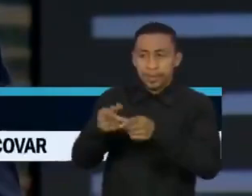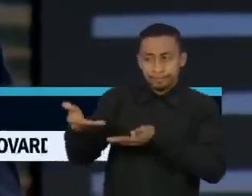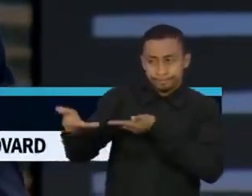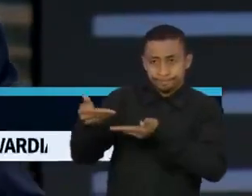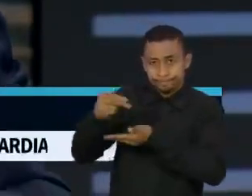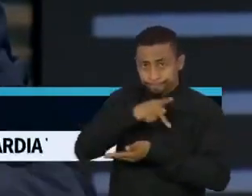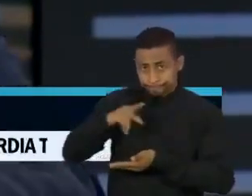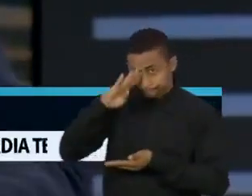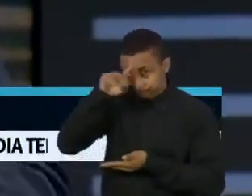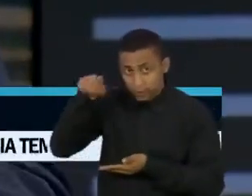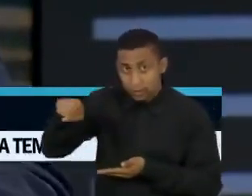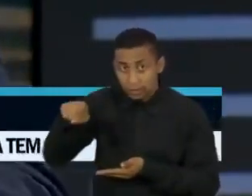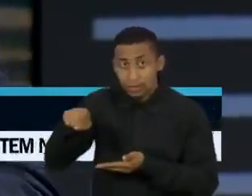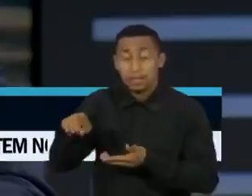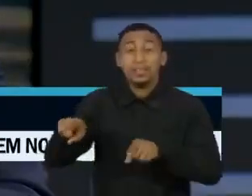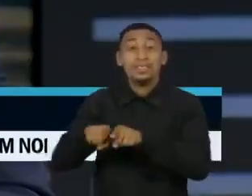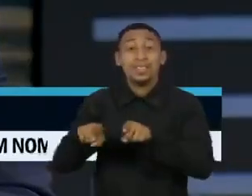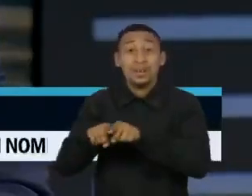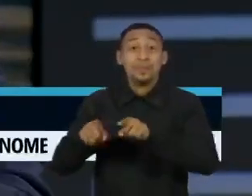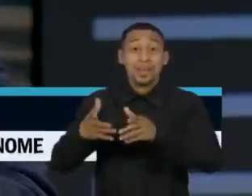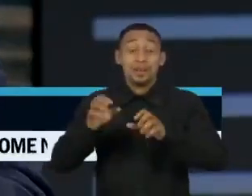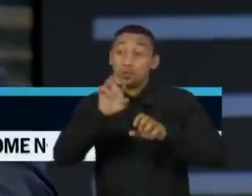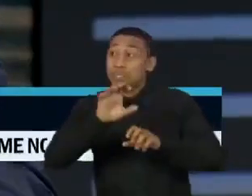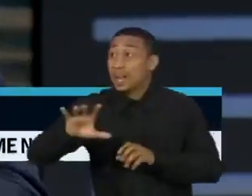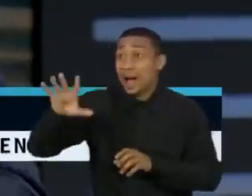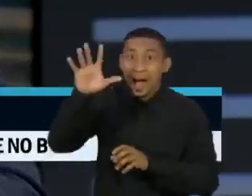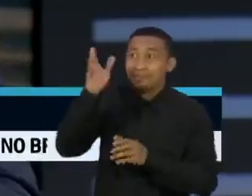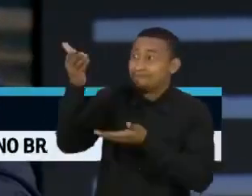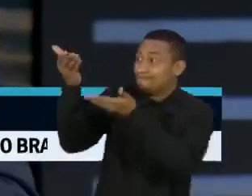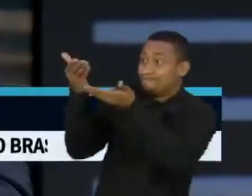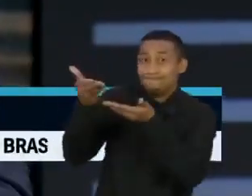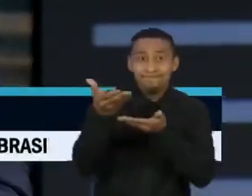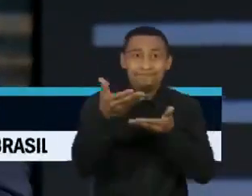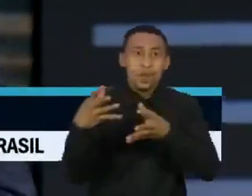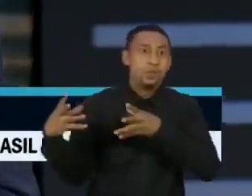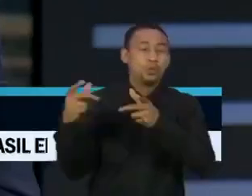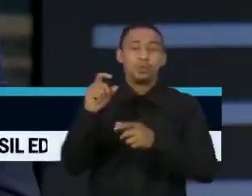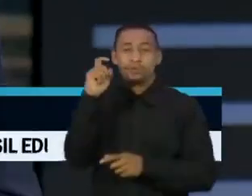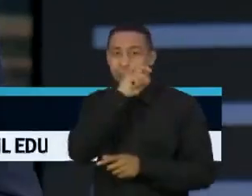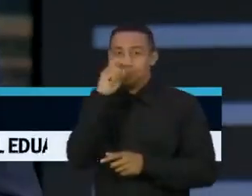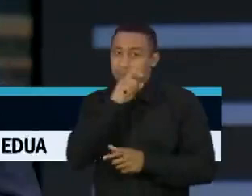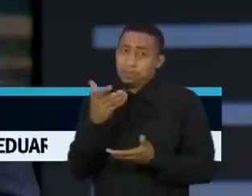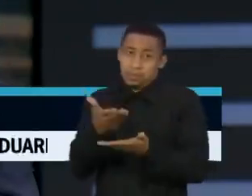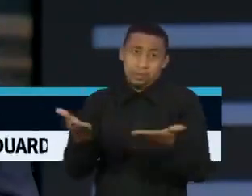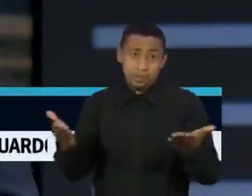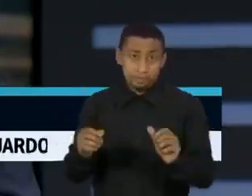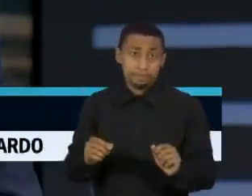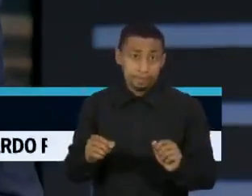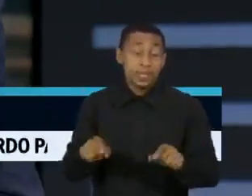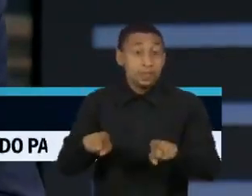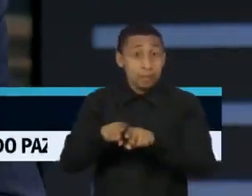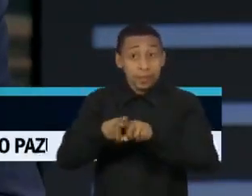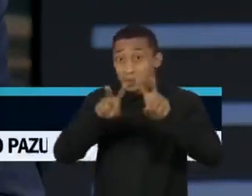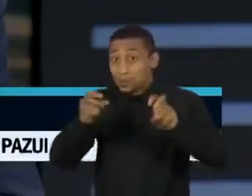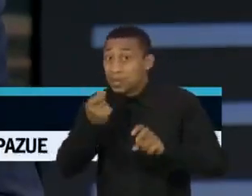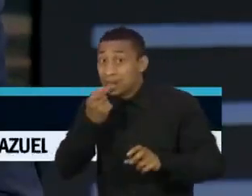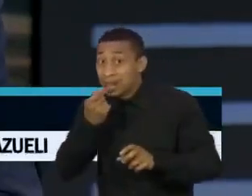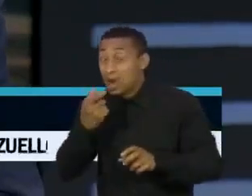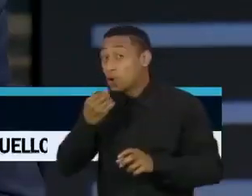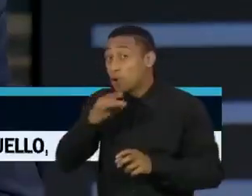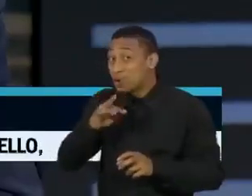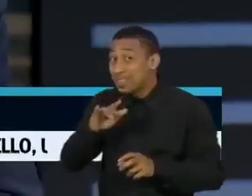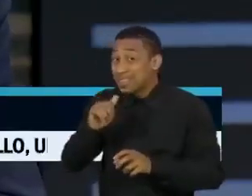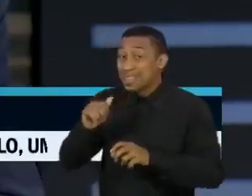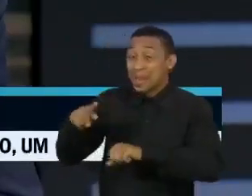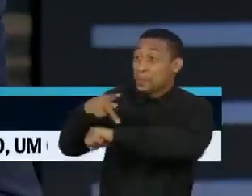presidente da república na relação com os estados é um conjunto de em verdade inclusive sobre o a cloroquina e outros